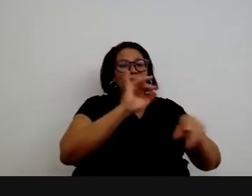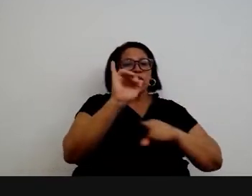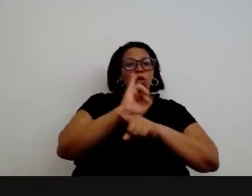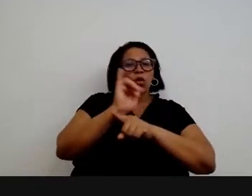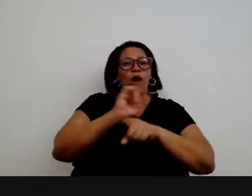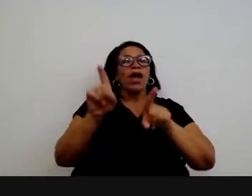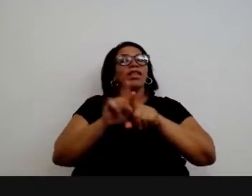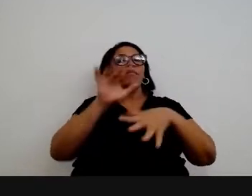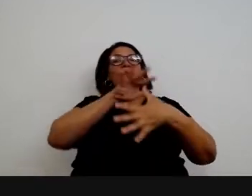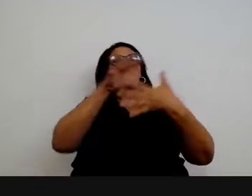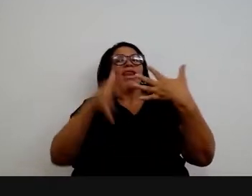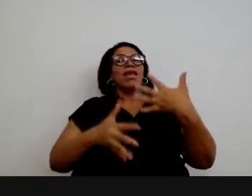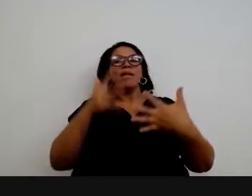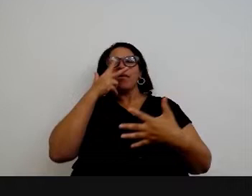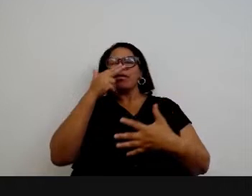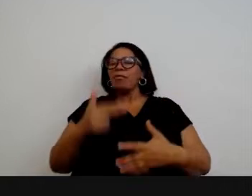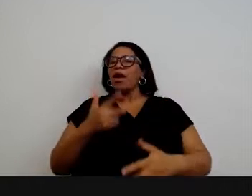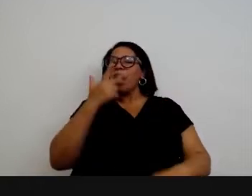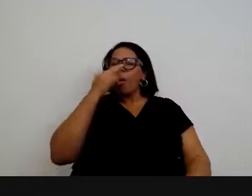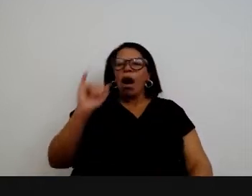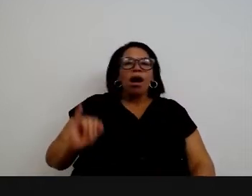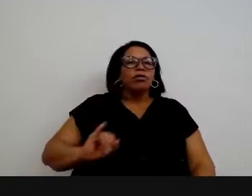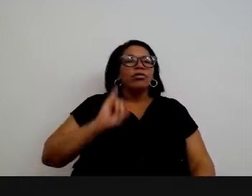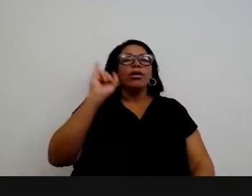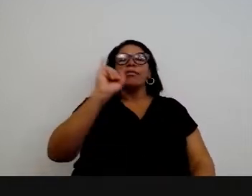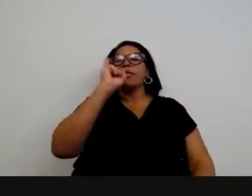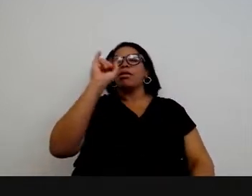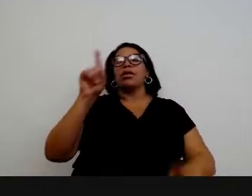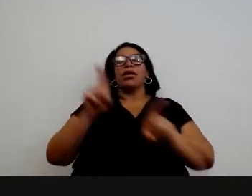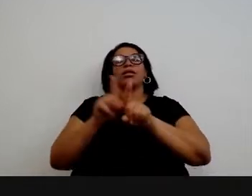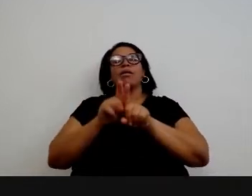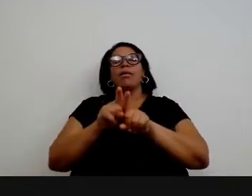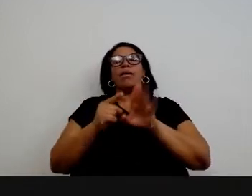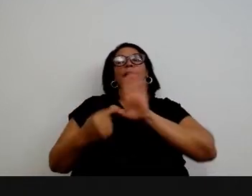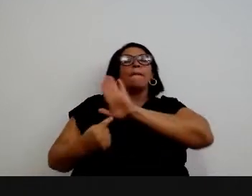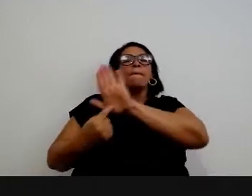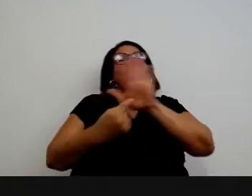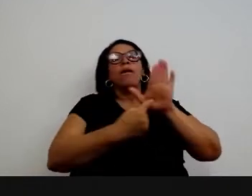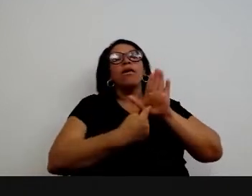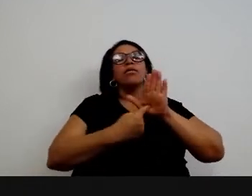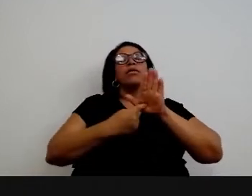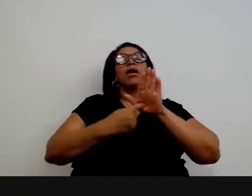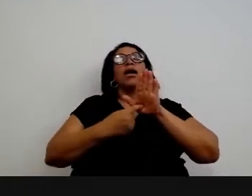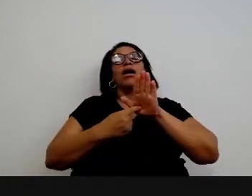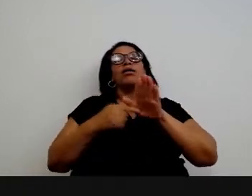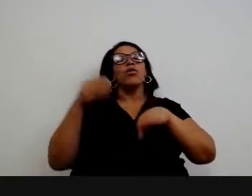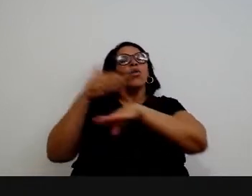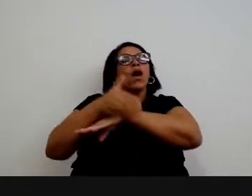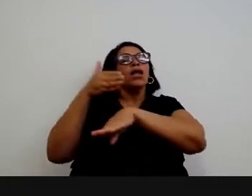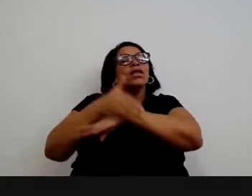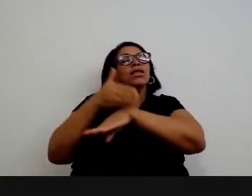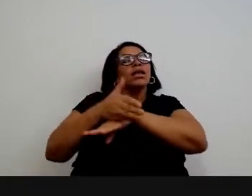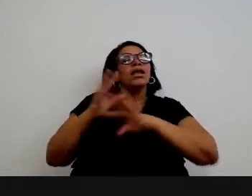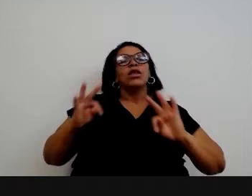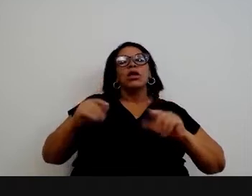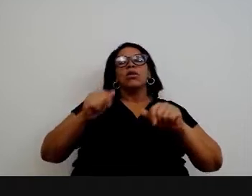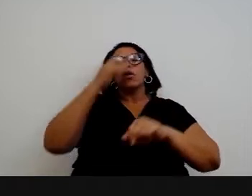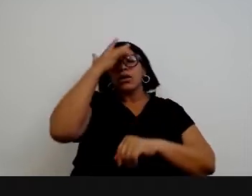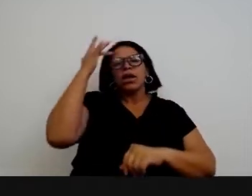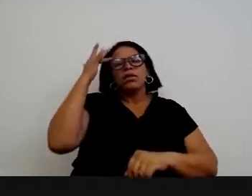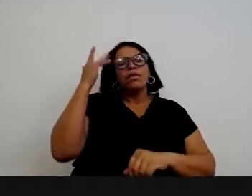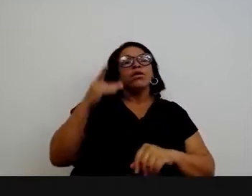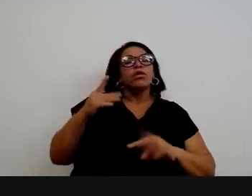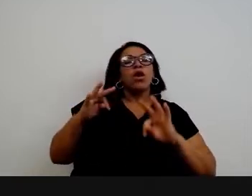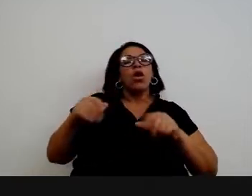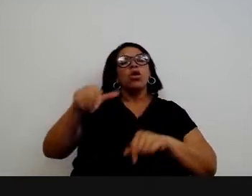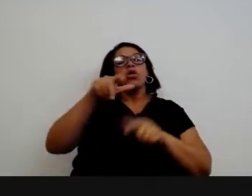e ao pessoal das Libras, que eu acho que é sempre muito relevante a gente destacar a importância da lógica do acesso de todas as